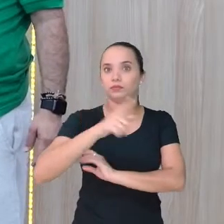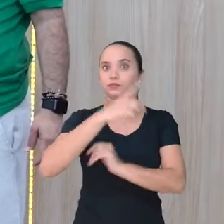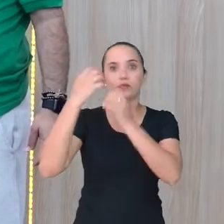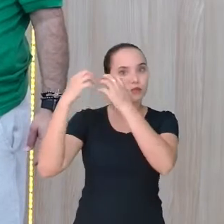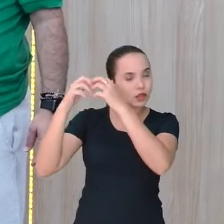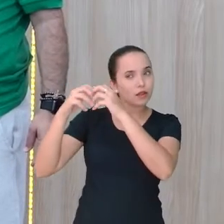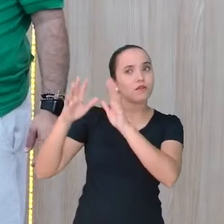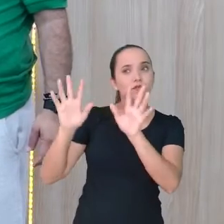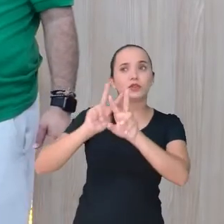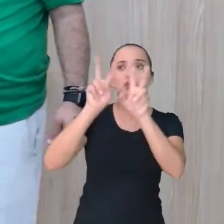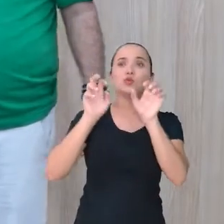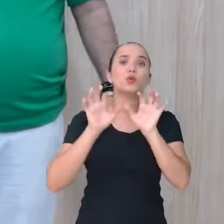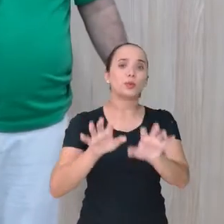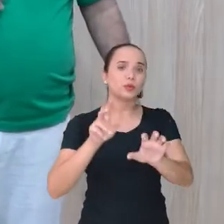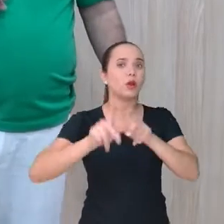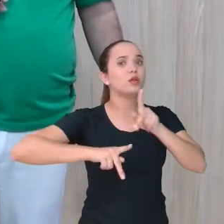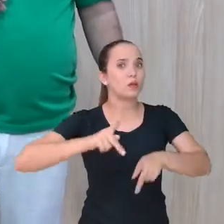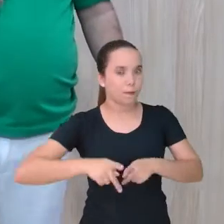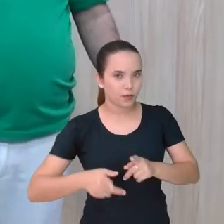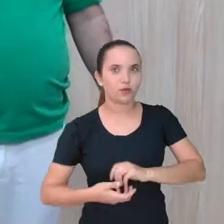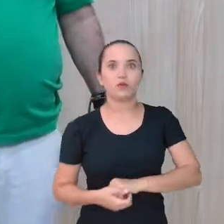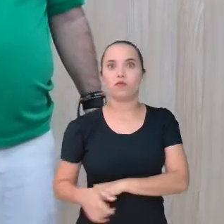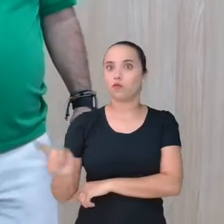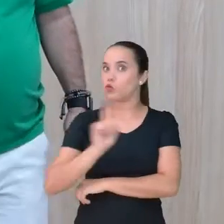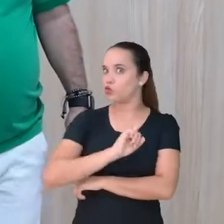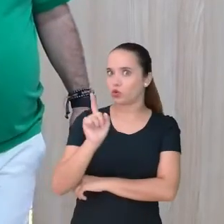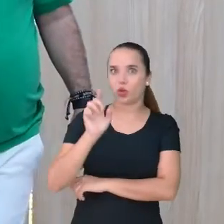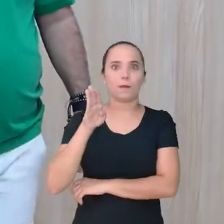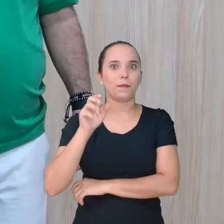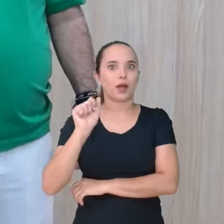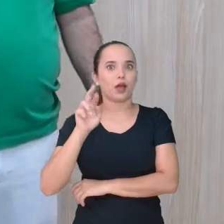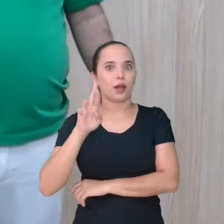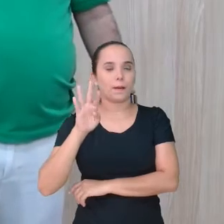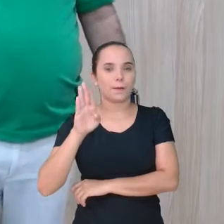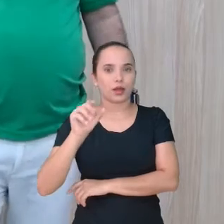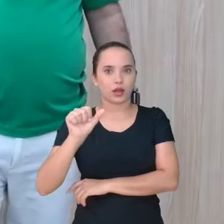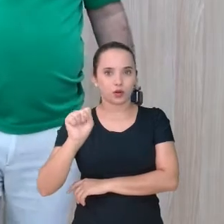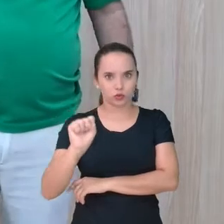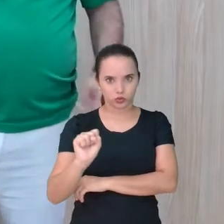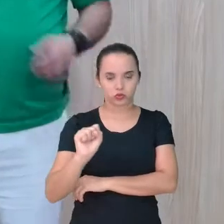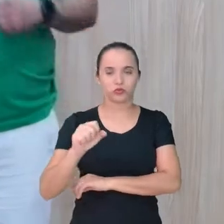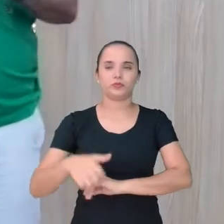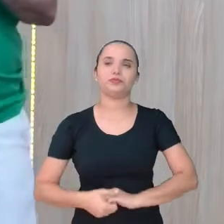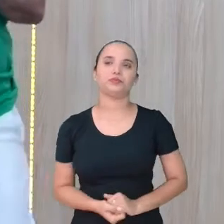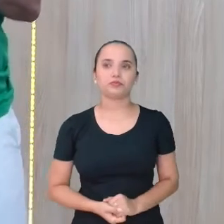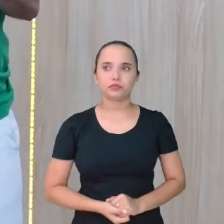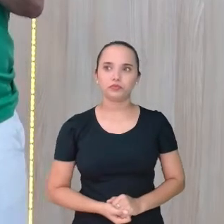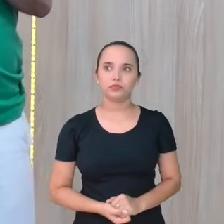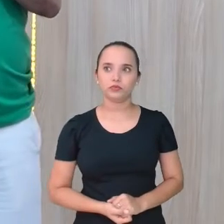reflexão, né, de que eram os povos não bárbaros, os povos